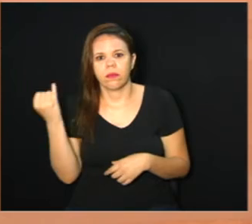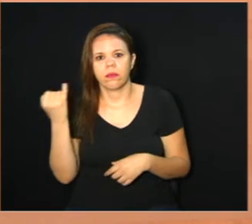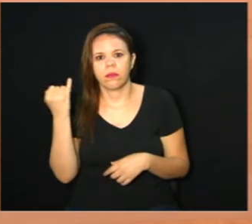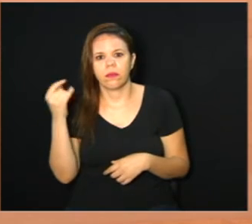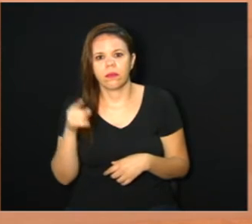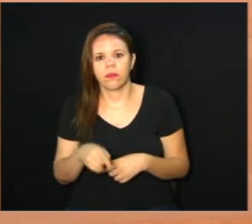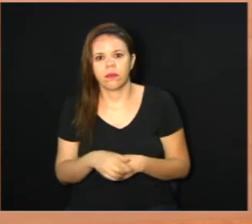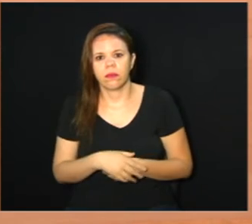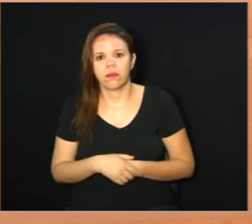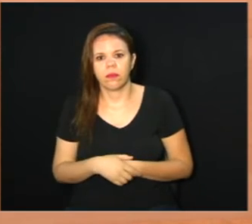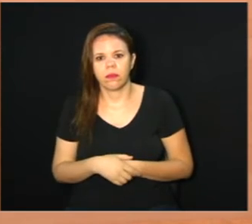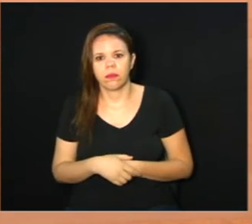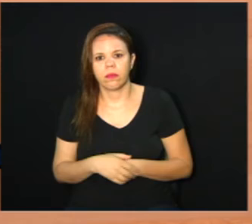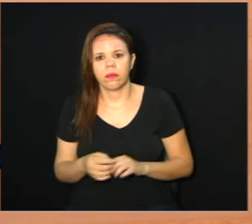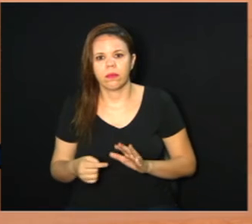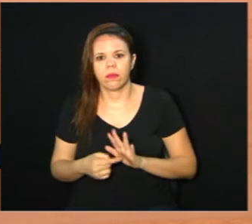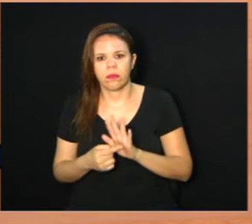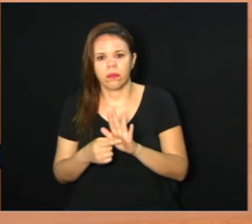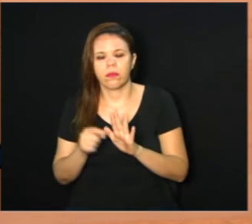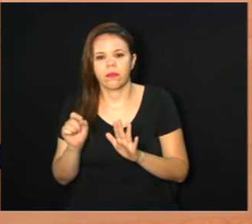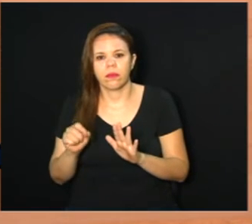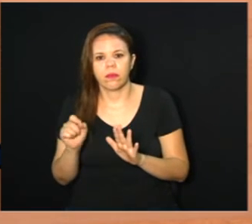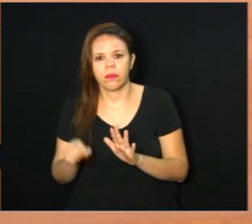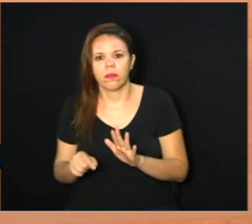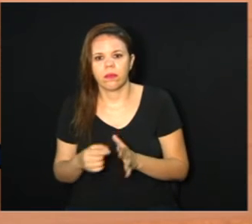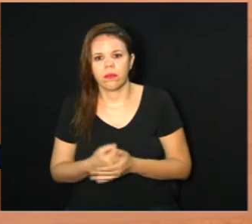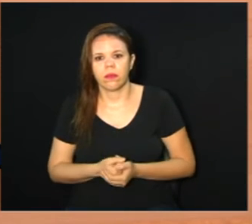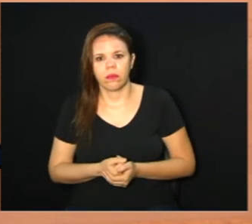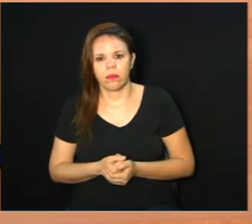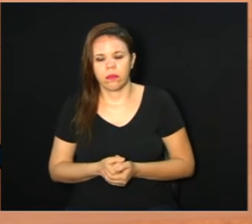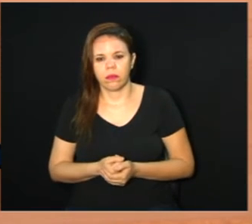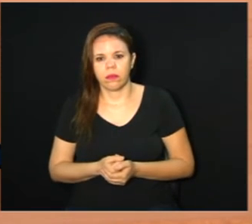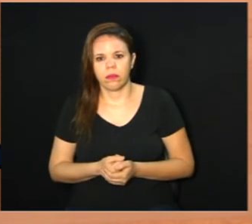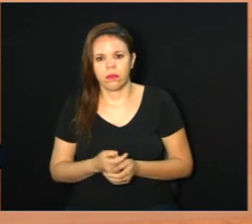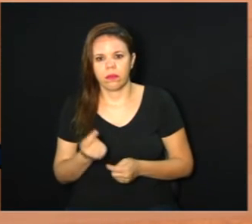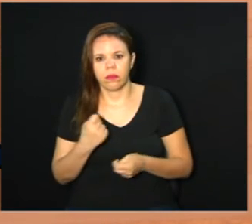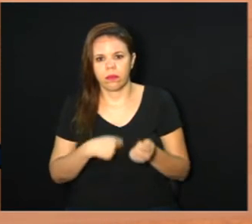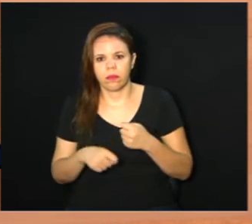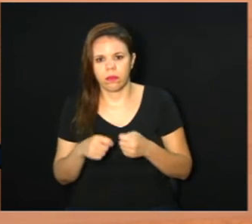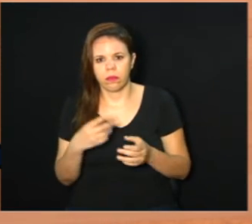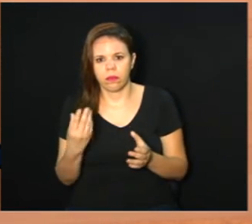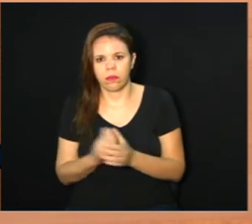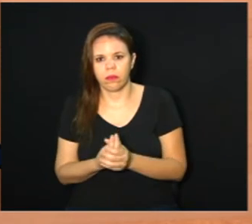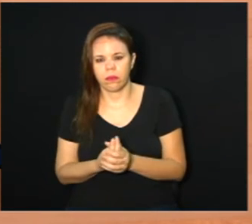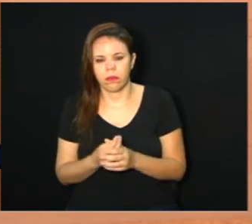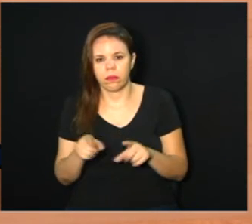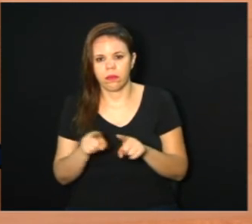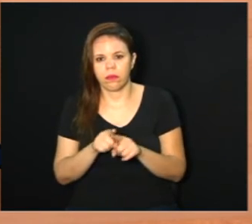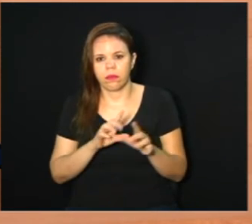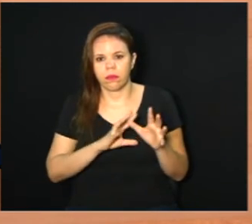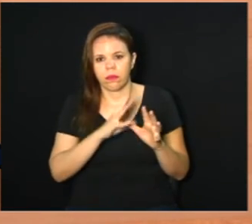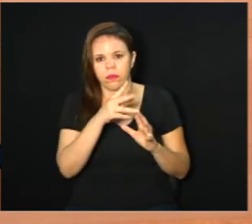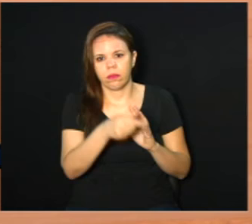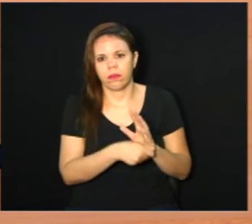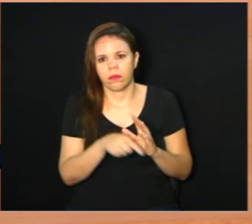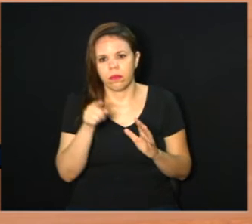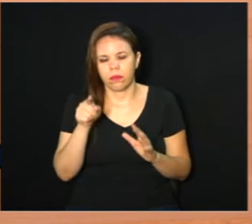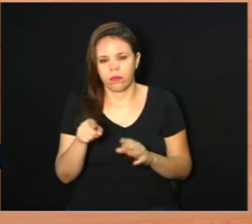aí que é colocada, que é a questão da economia em si e a questão ambiental mesmo, né? Que